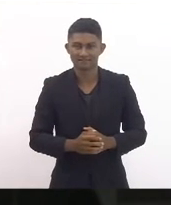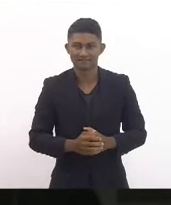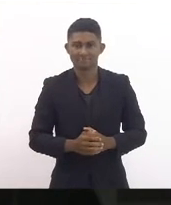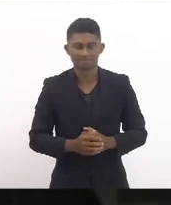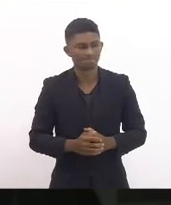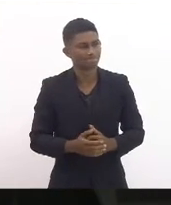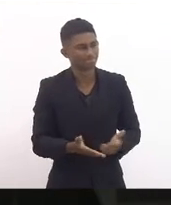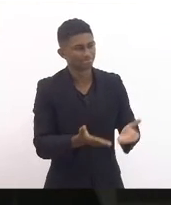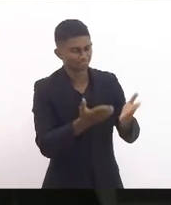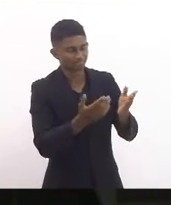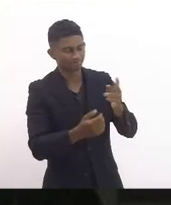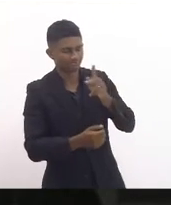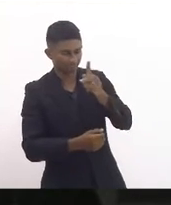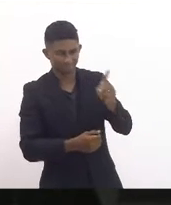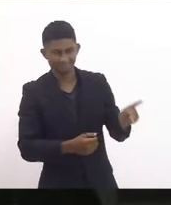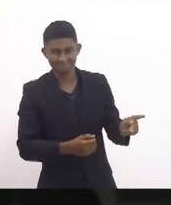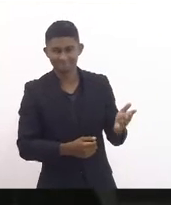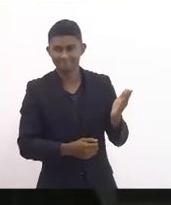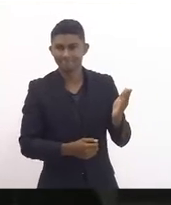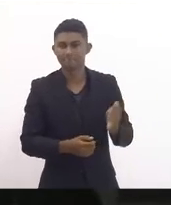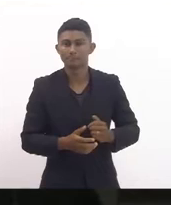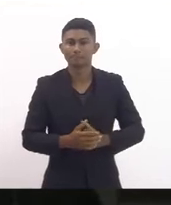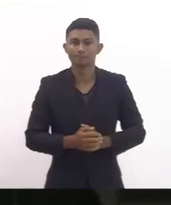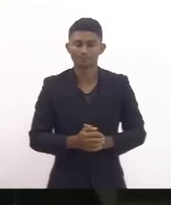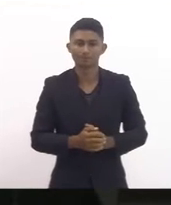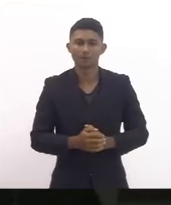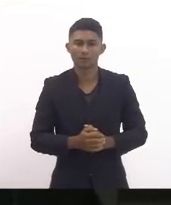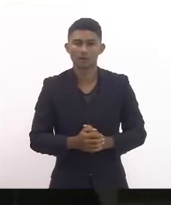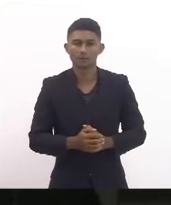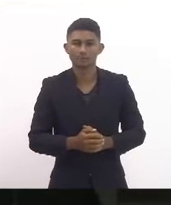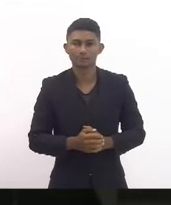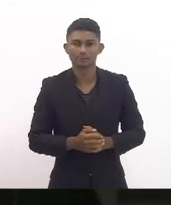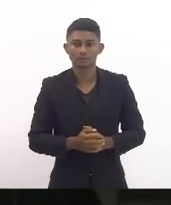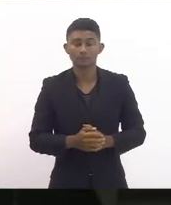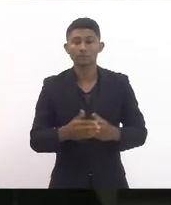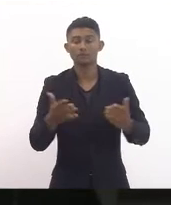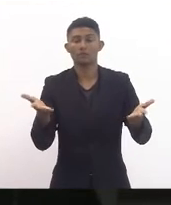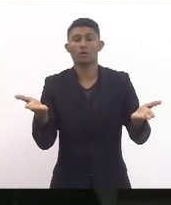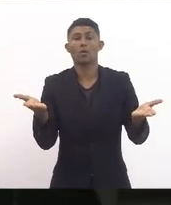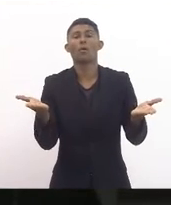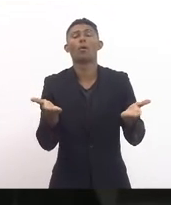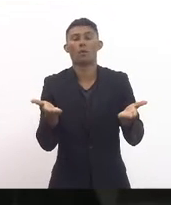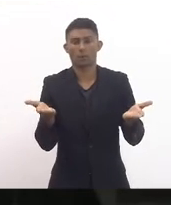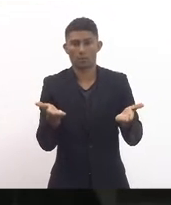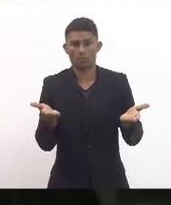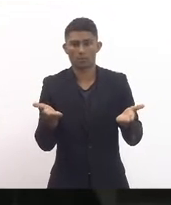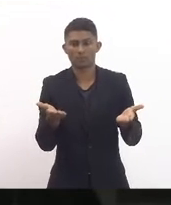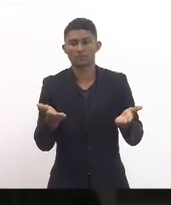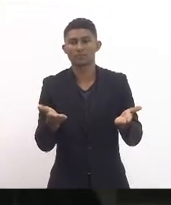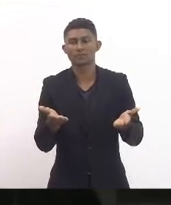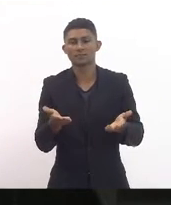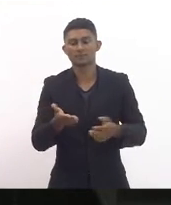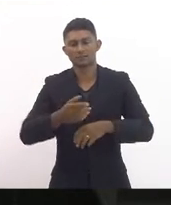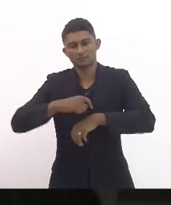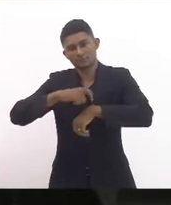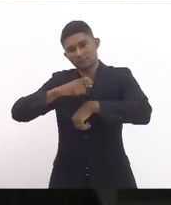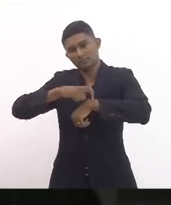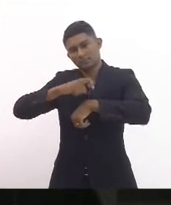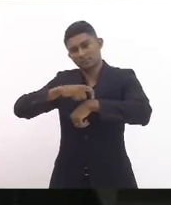a senhora presidente nós fizemos hoje as